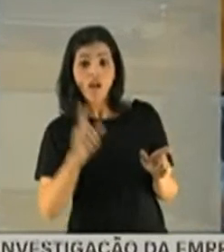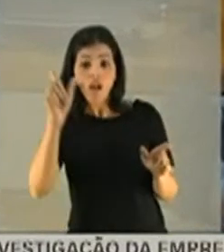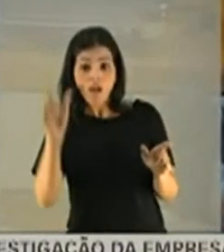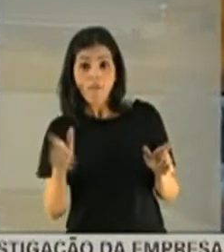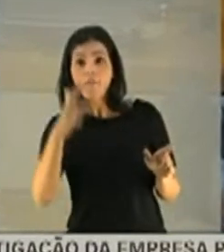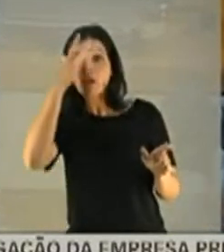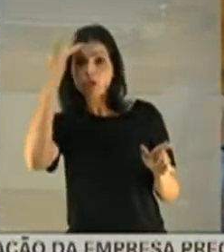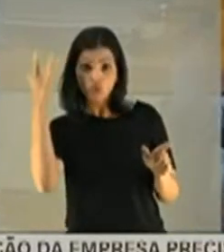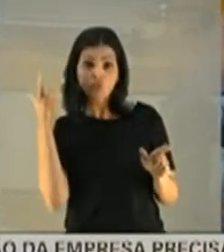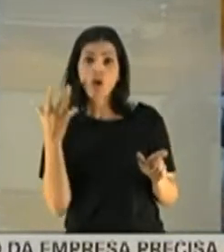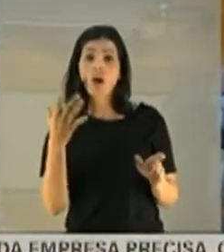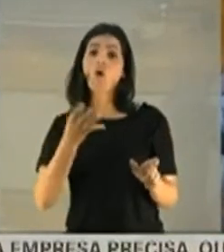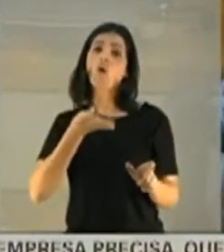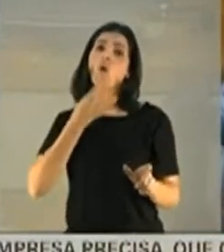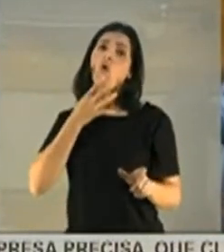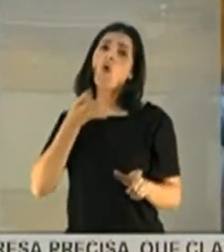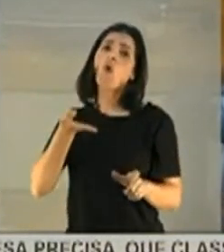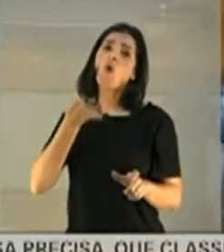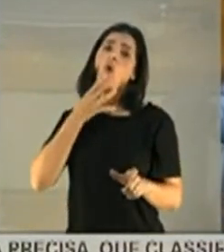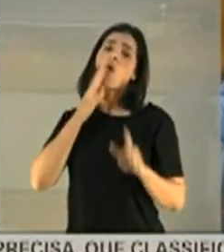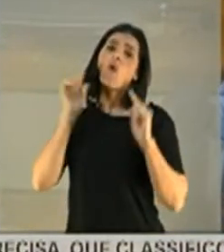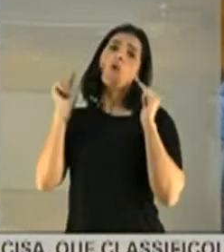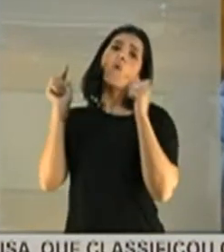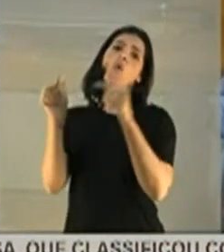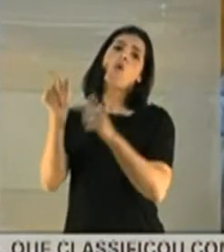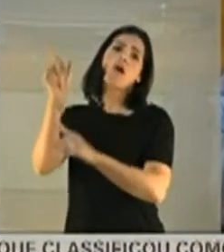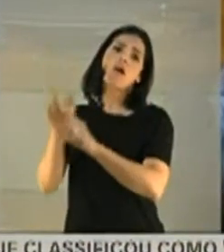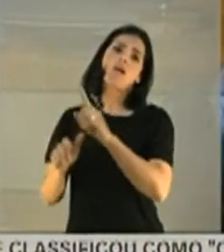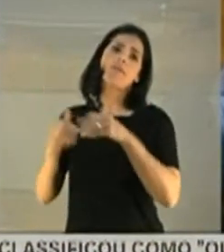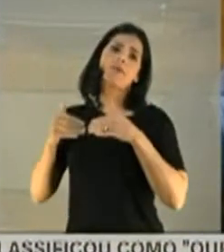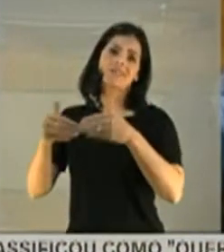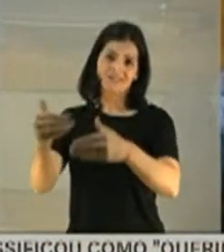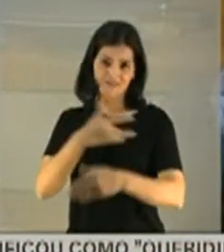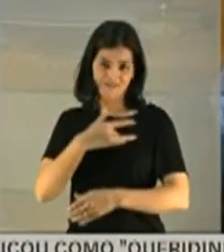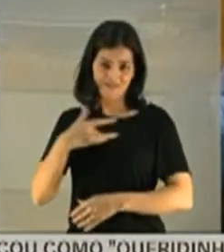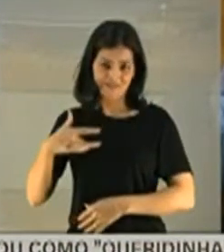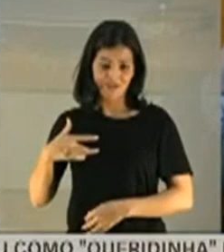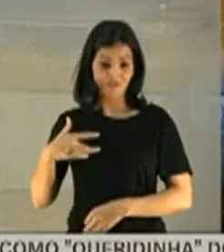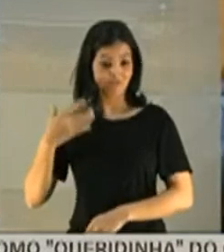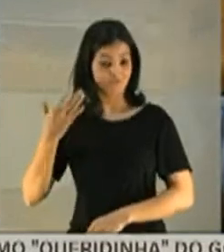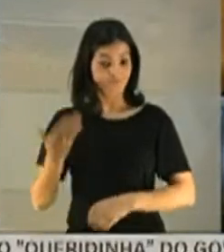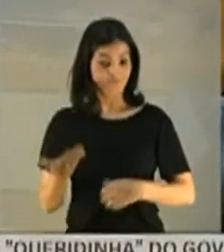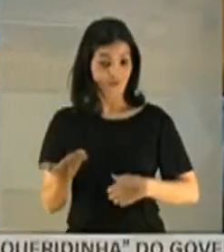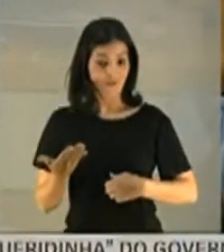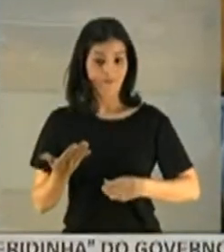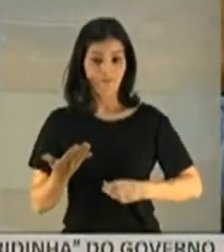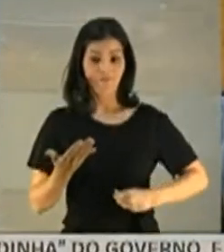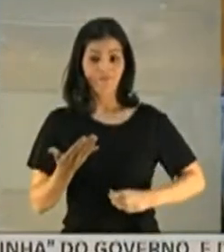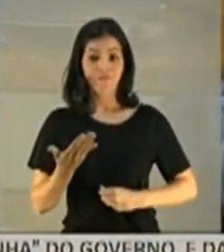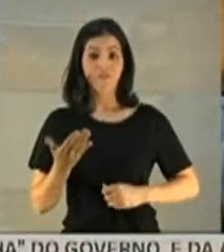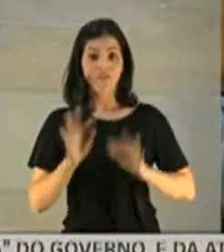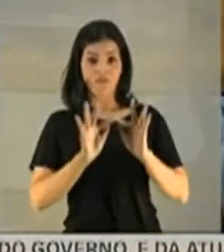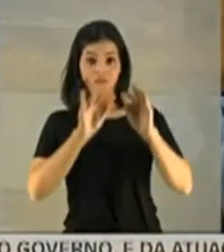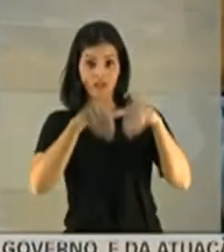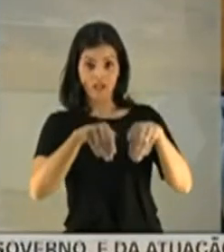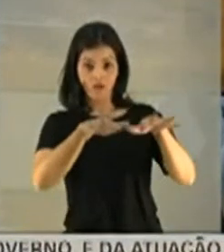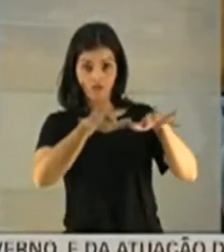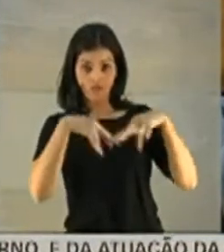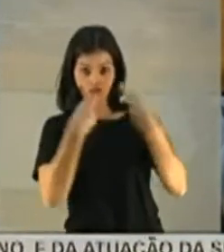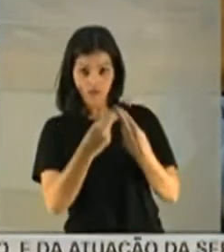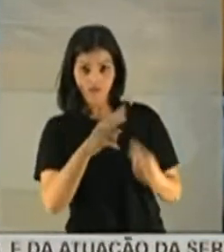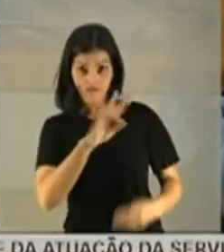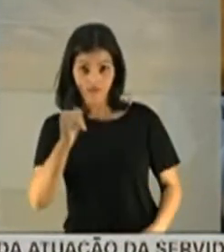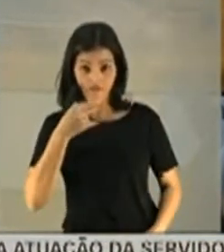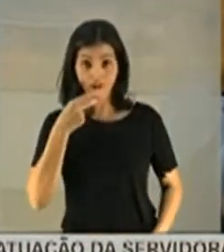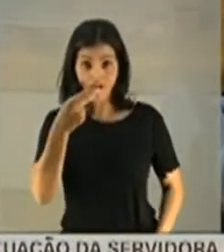figura influente até hoje no Ministério da Saúde. Então, até o final da sessão, o senhor vai